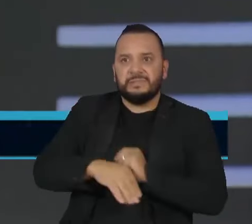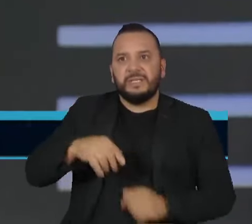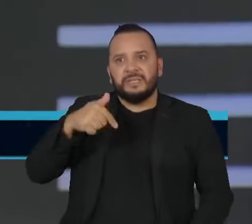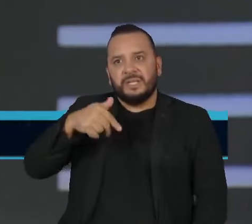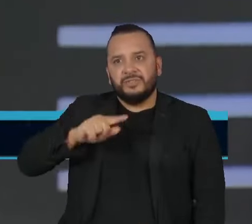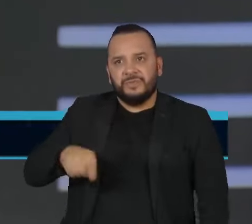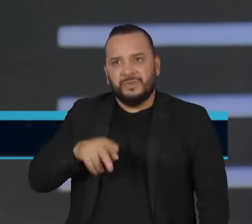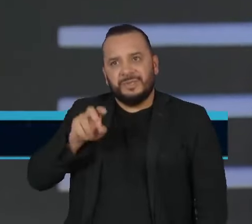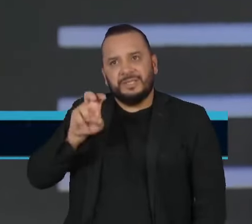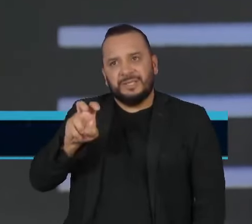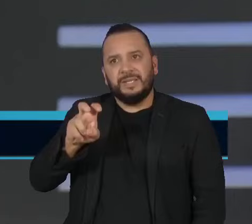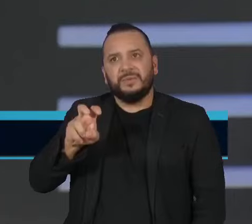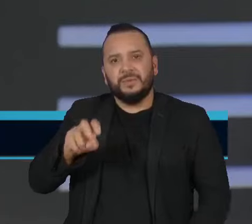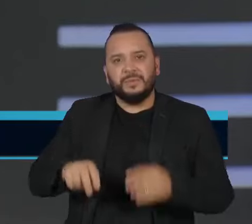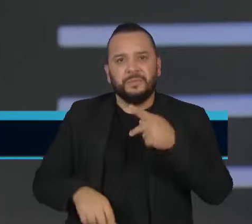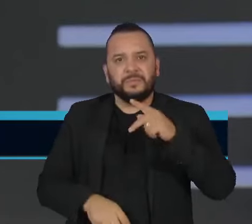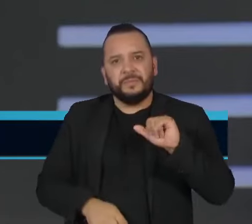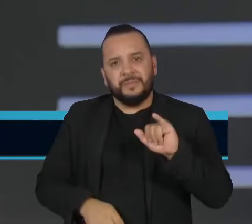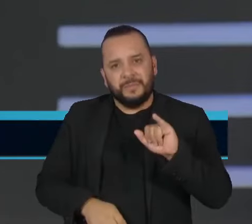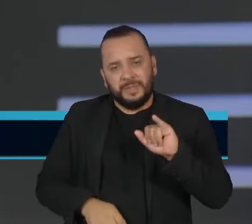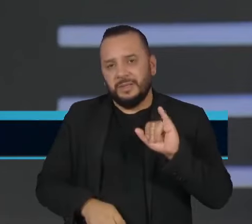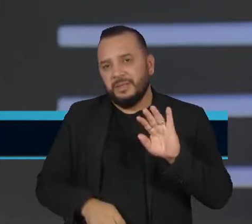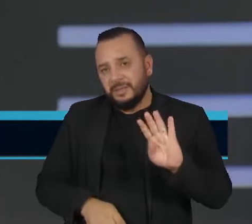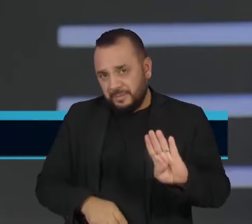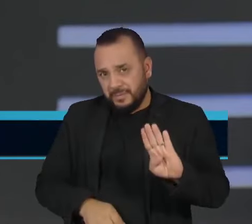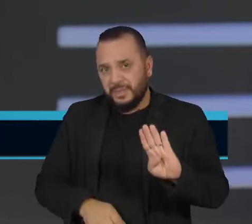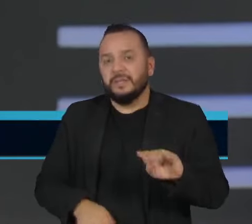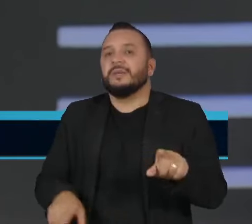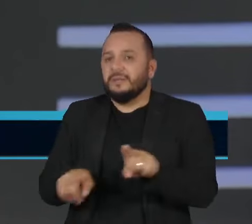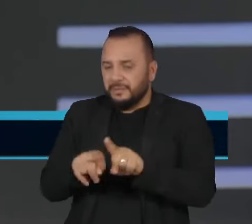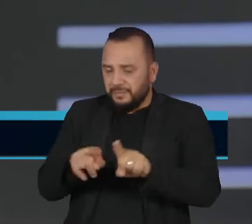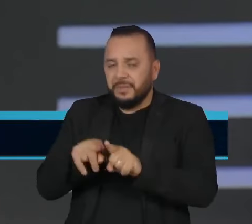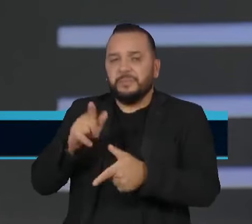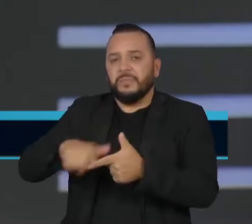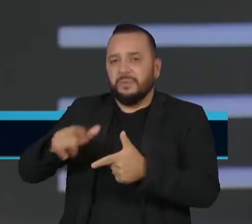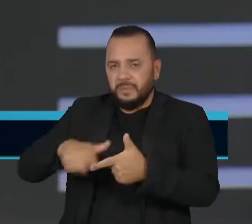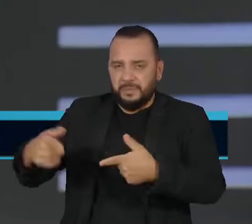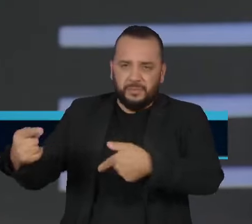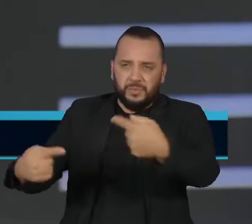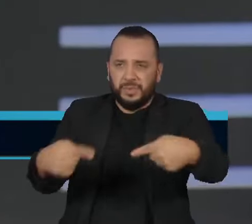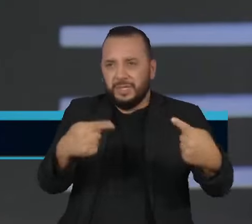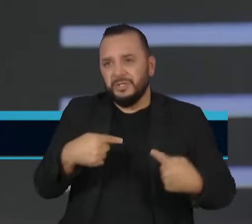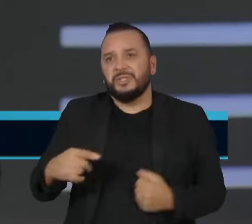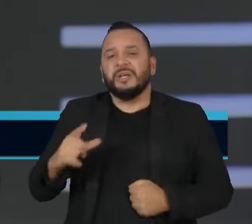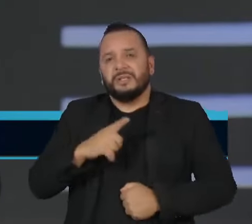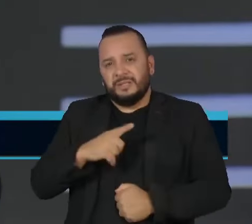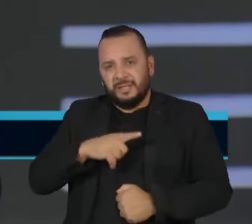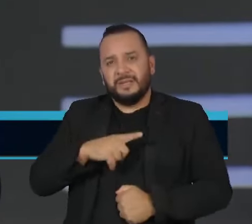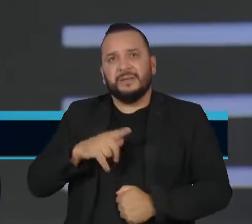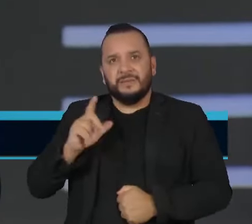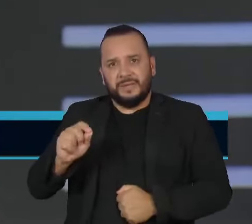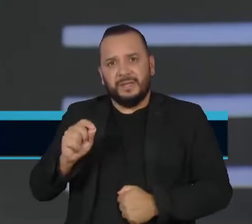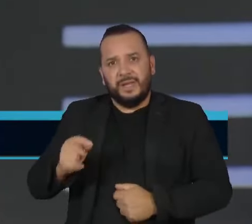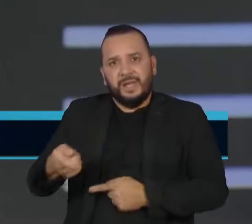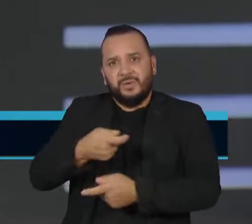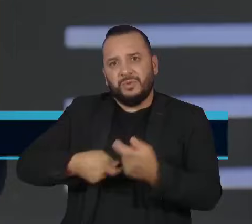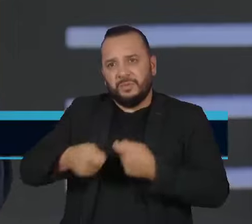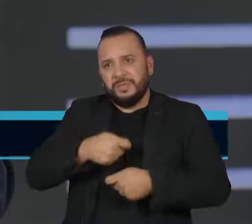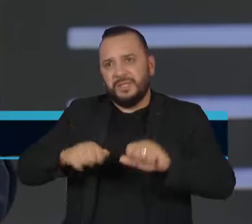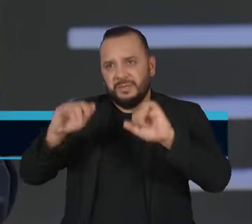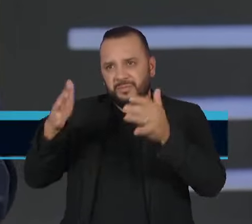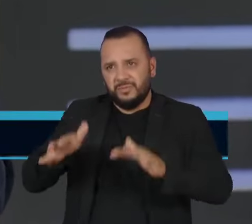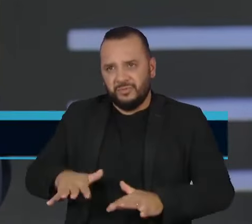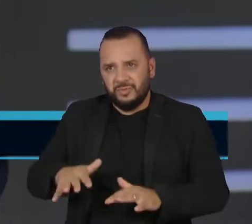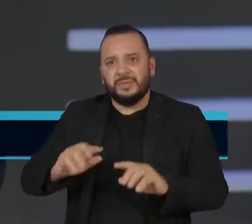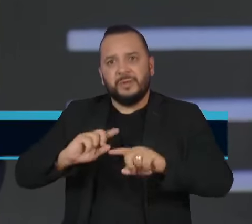caso do PIB Então e e nós passamos uma série de turbulência política que teve o efeito devastador no campo econômico que aí teve a